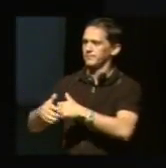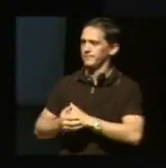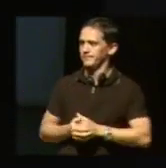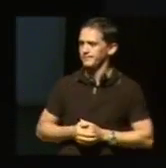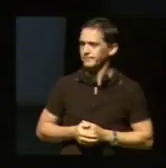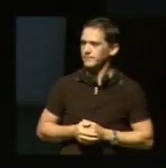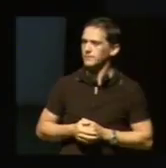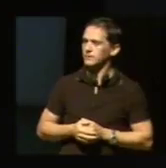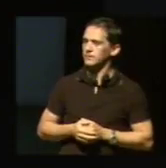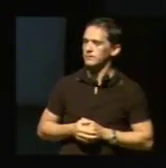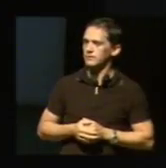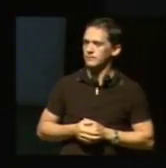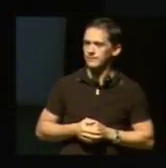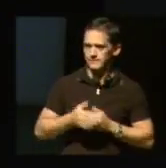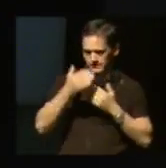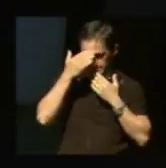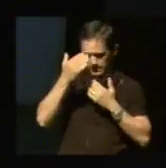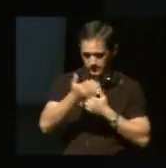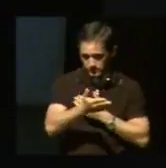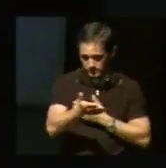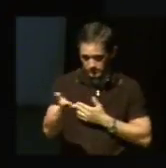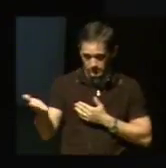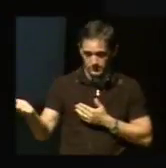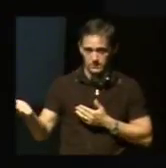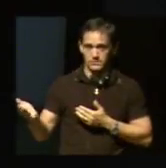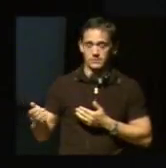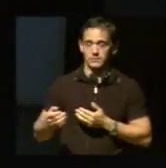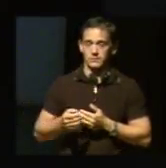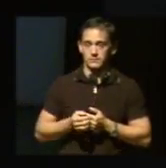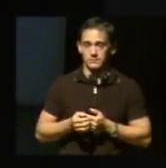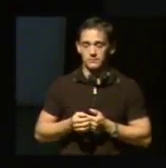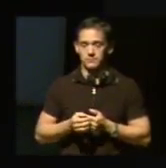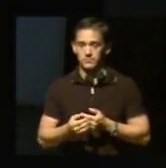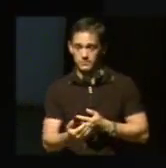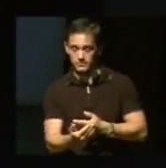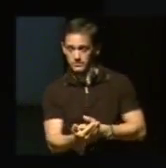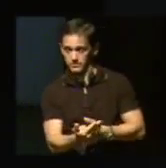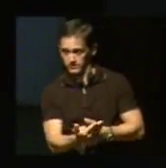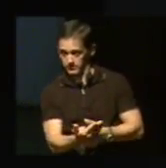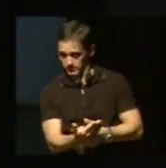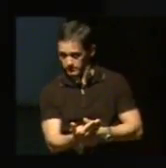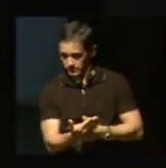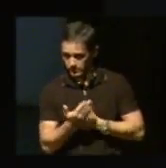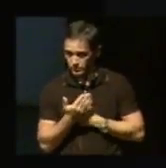agradecer a todos vocês que estão nos possibilitando